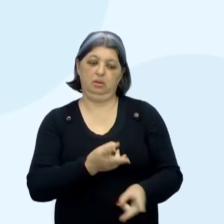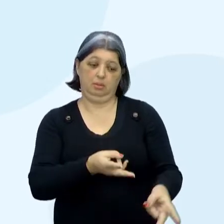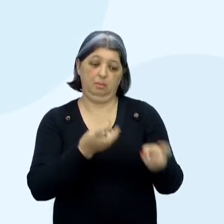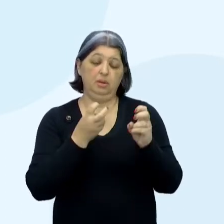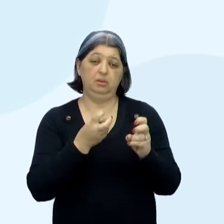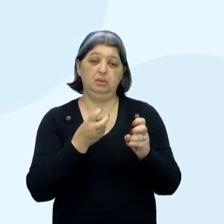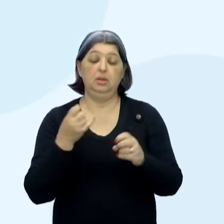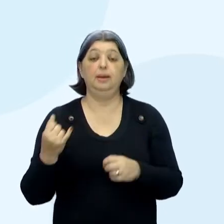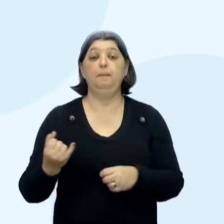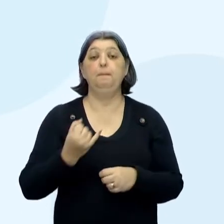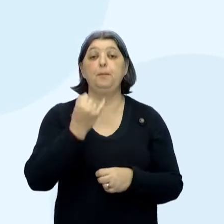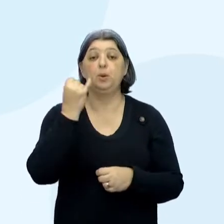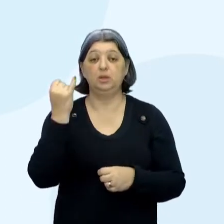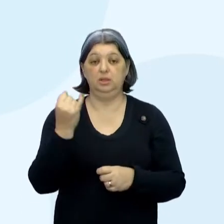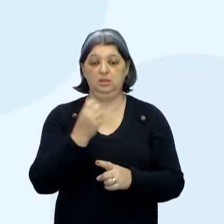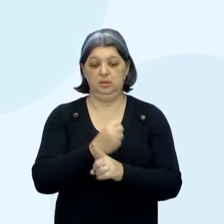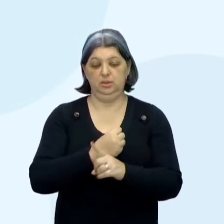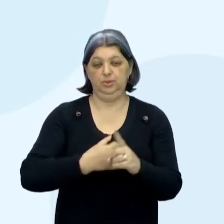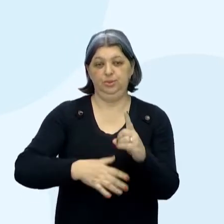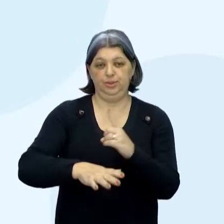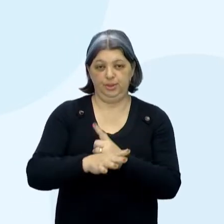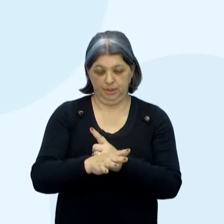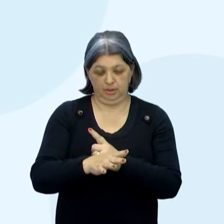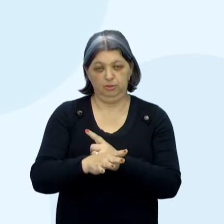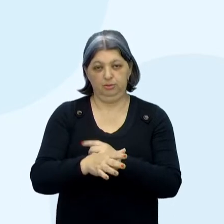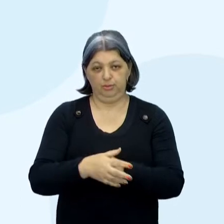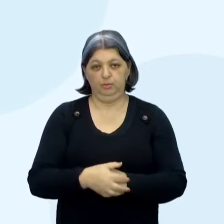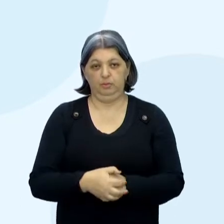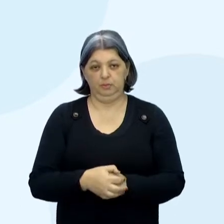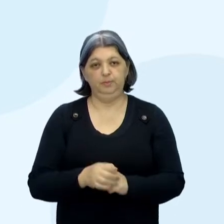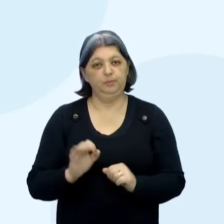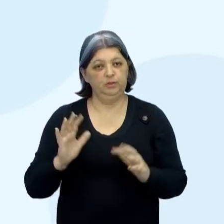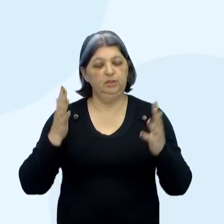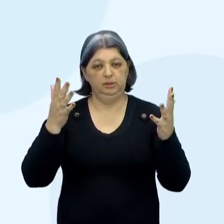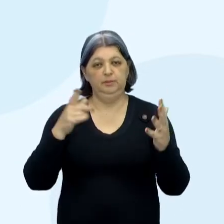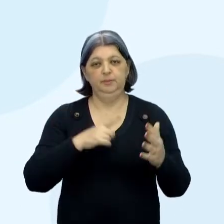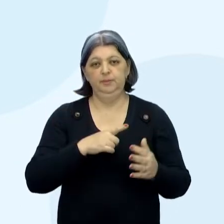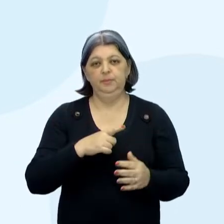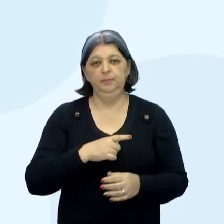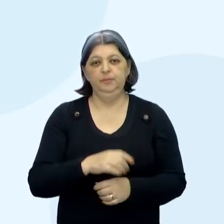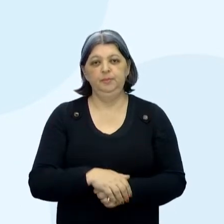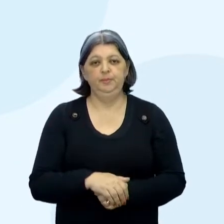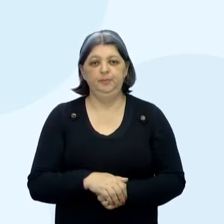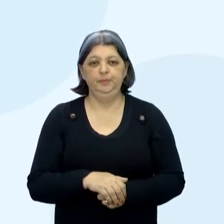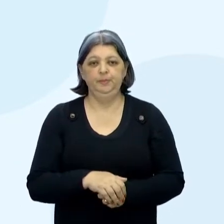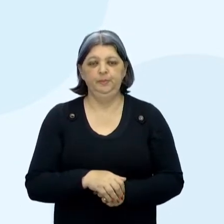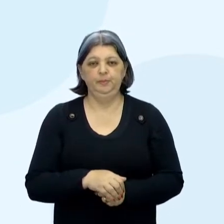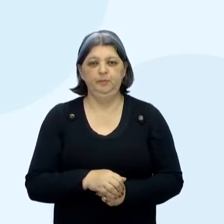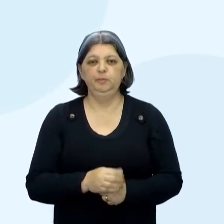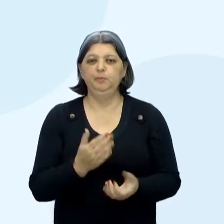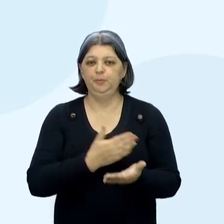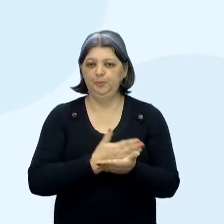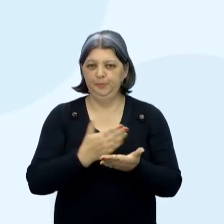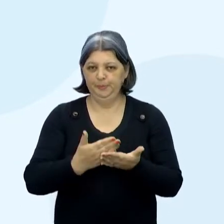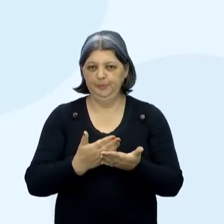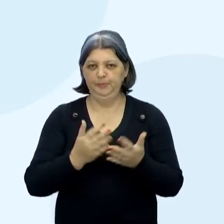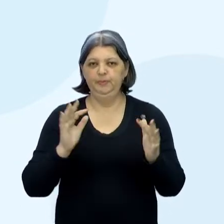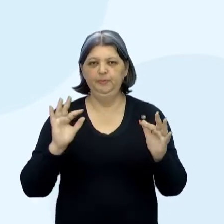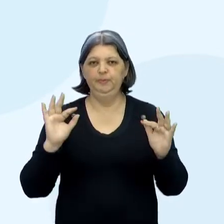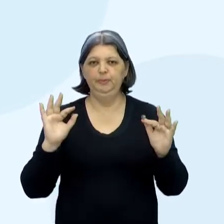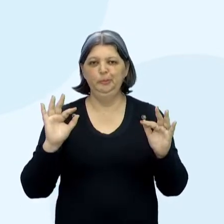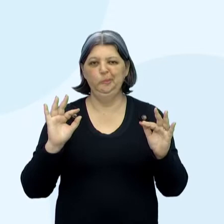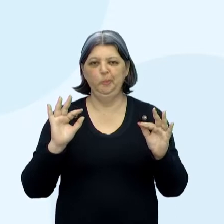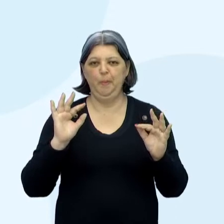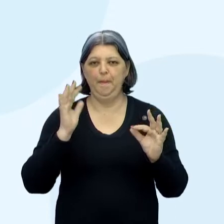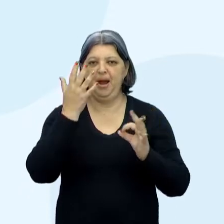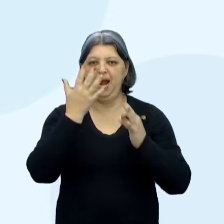a importância social que esses eventos têm. Vamos então começar aqui pelo carnaval.